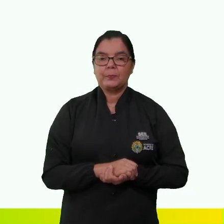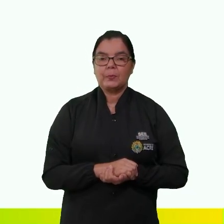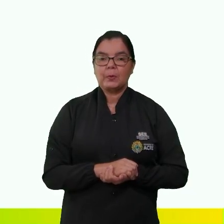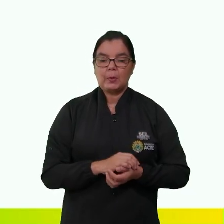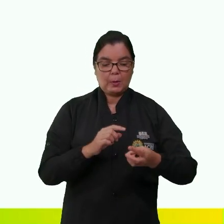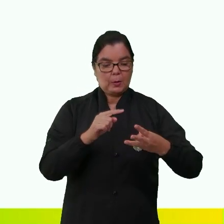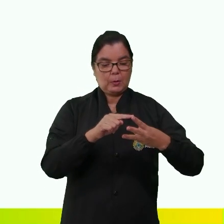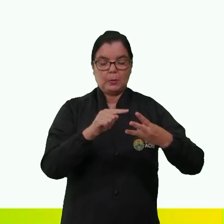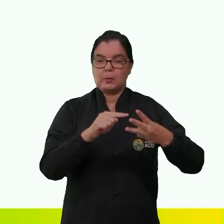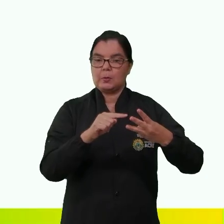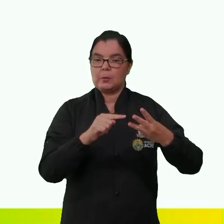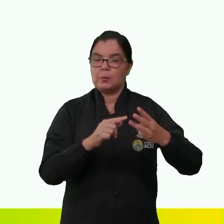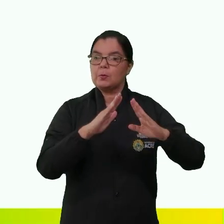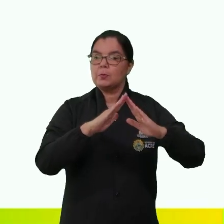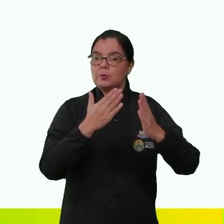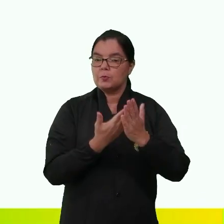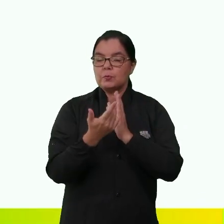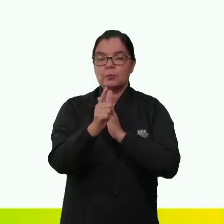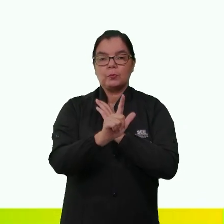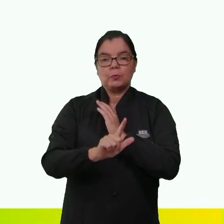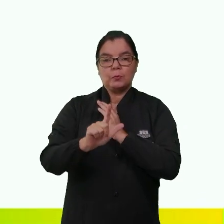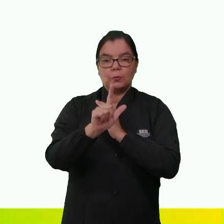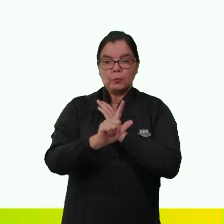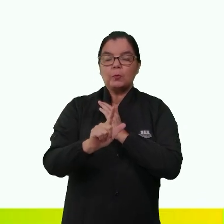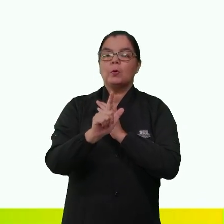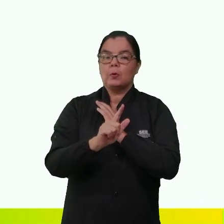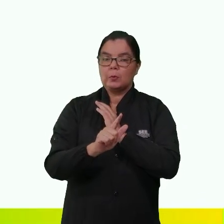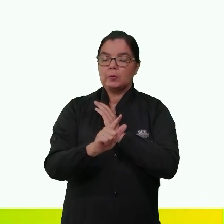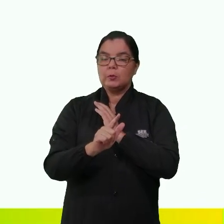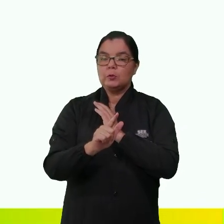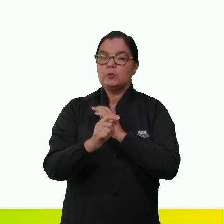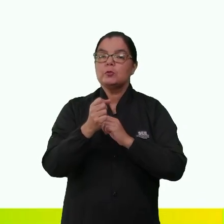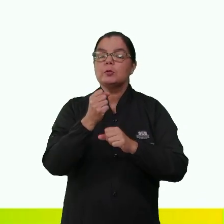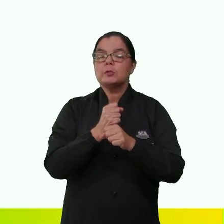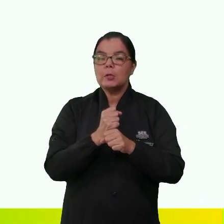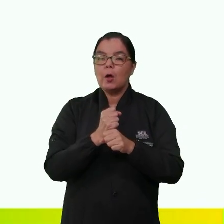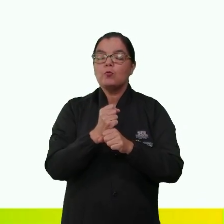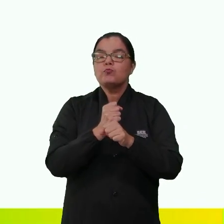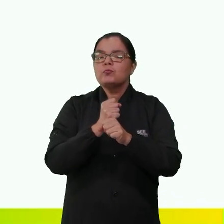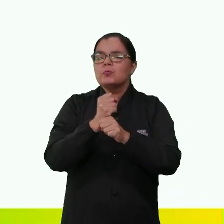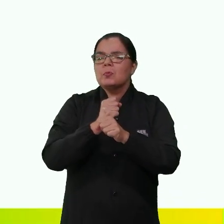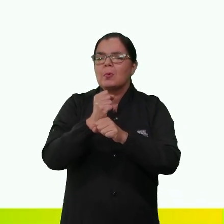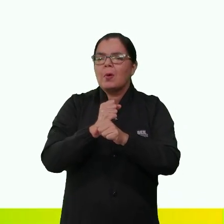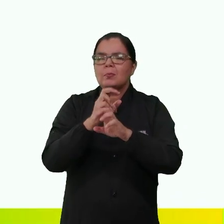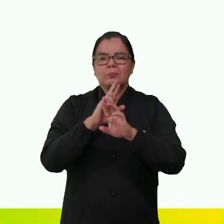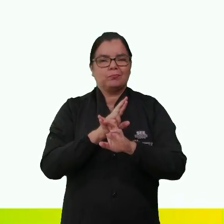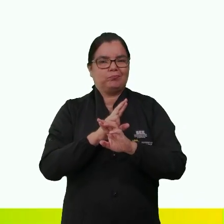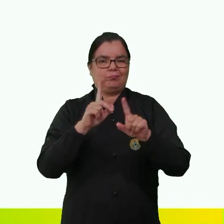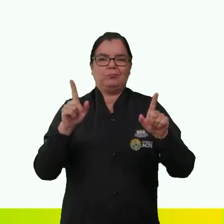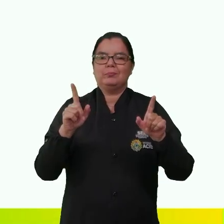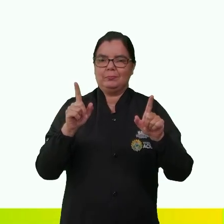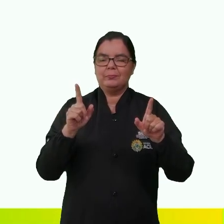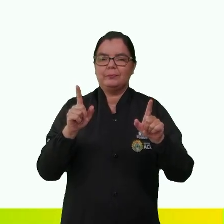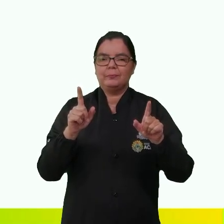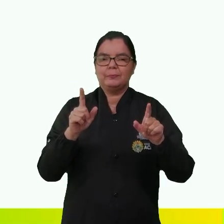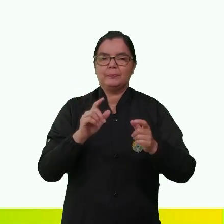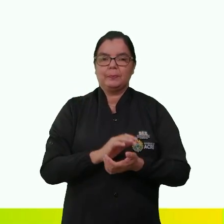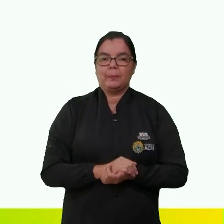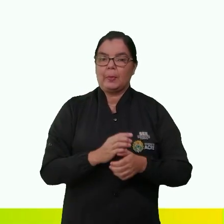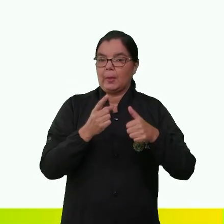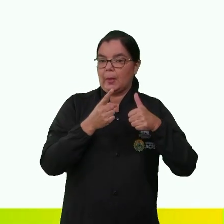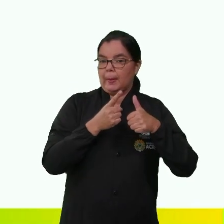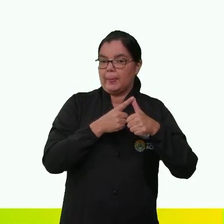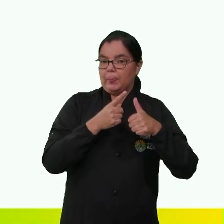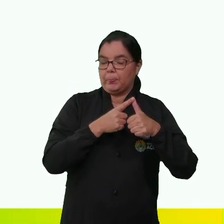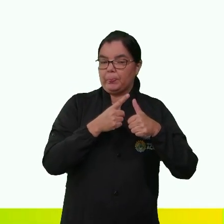eu tenho 3 escolas literárias que são de épocas diferentes, tá? Então, são de períodos diferentes. Essa primeira